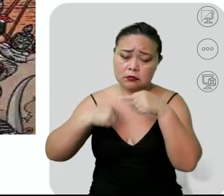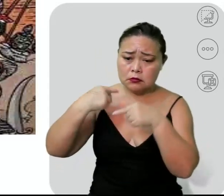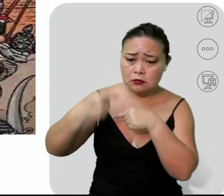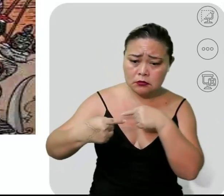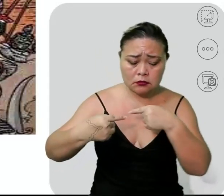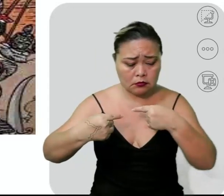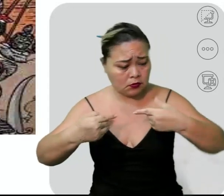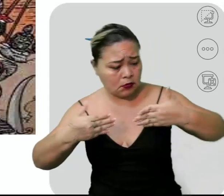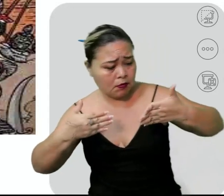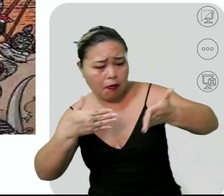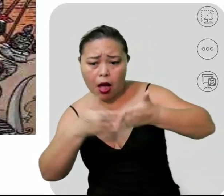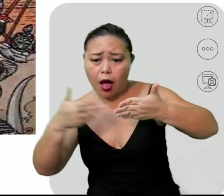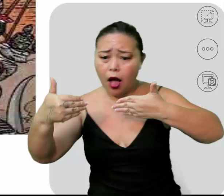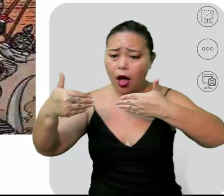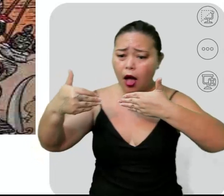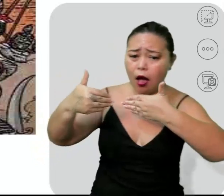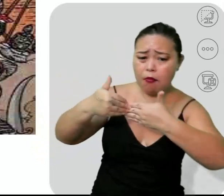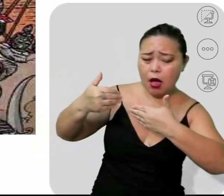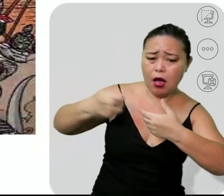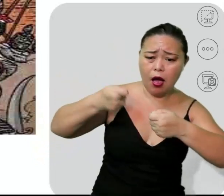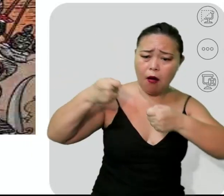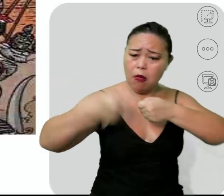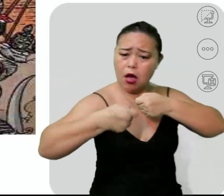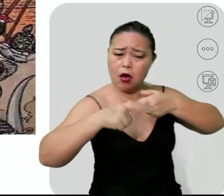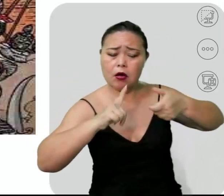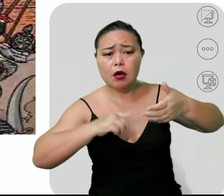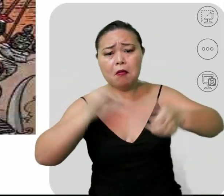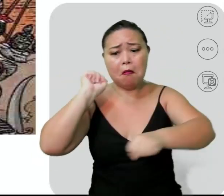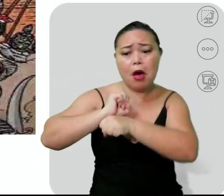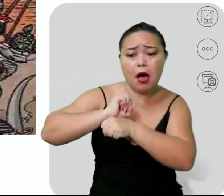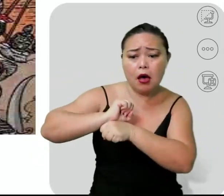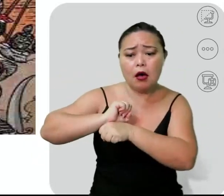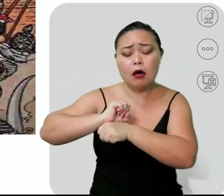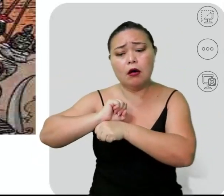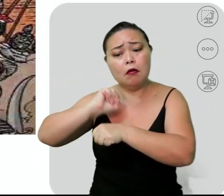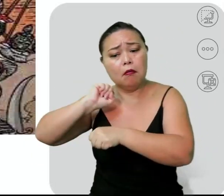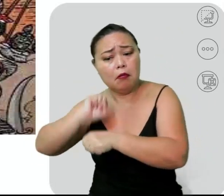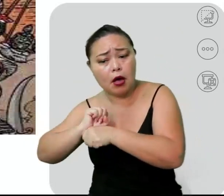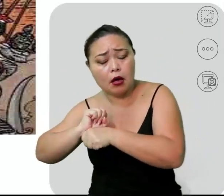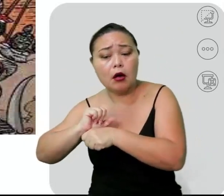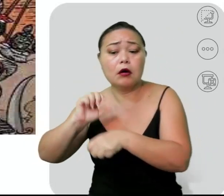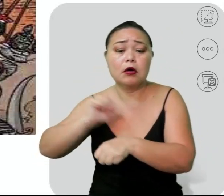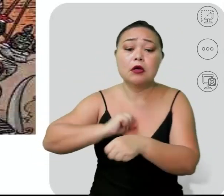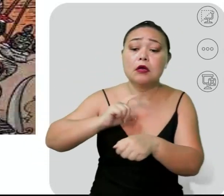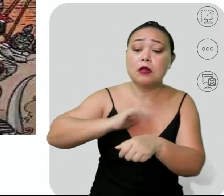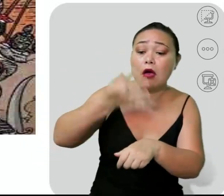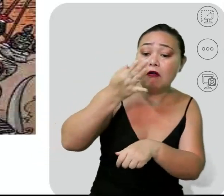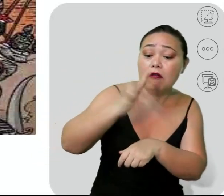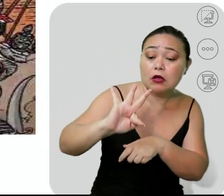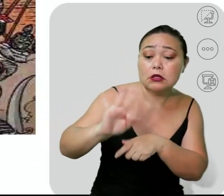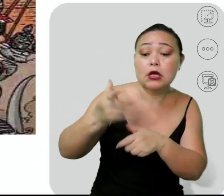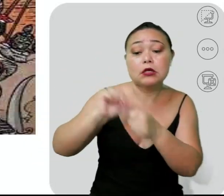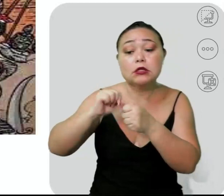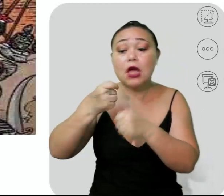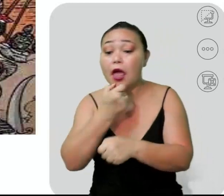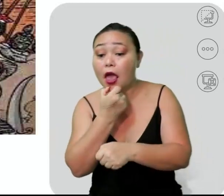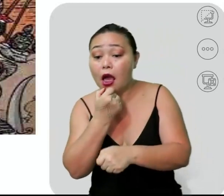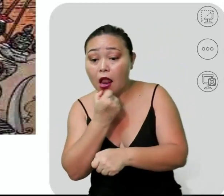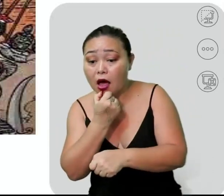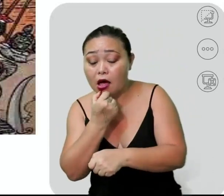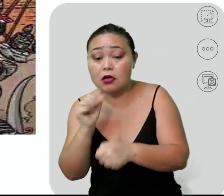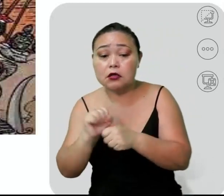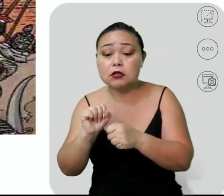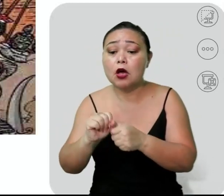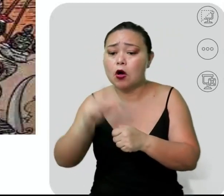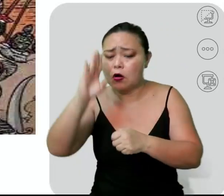de combates com diversas interrupções entre franceses e ingleses. O principal